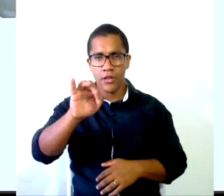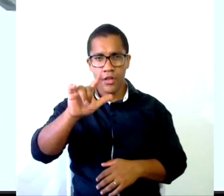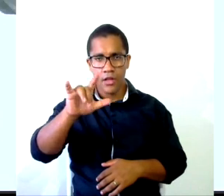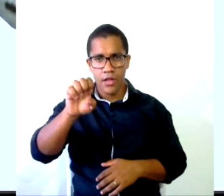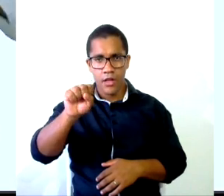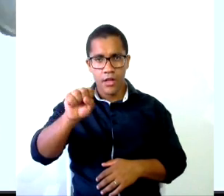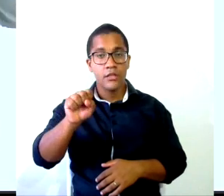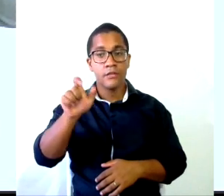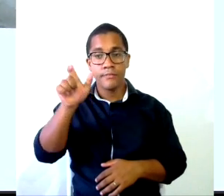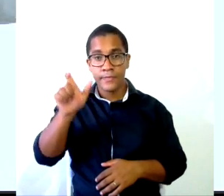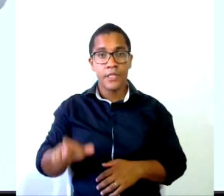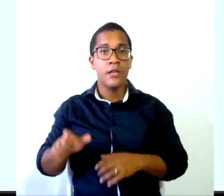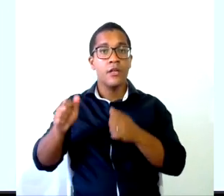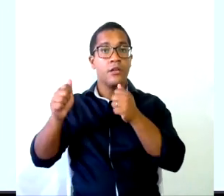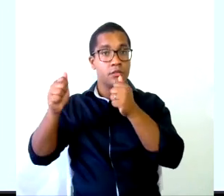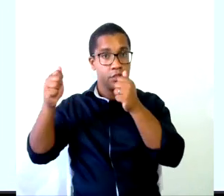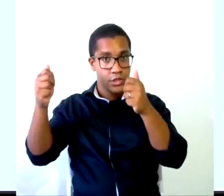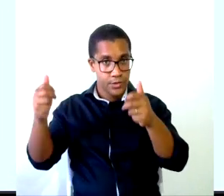Aristóteles vem com uma grande